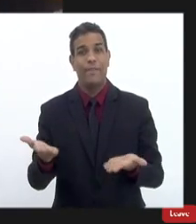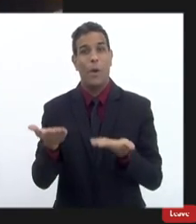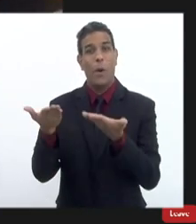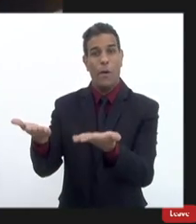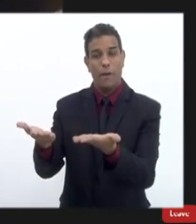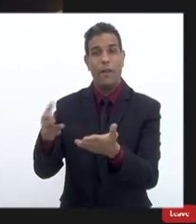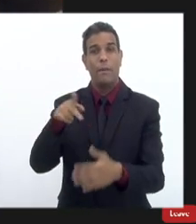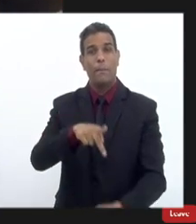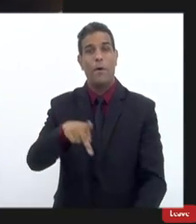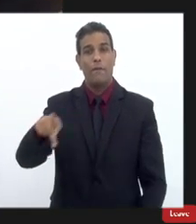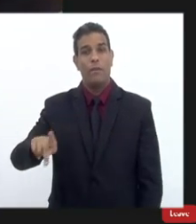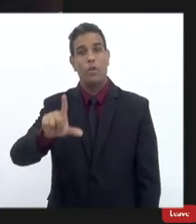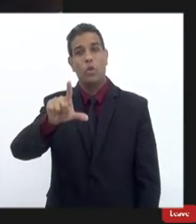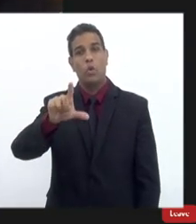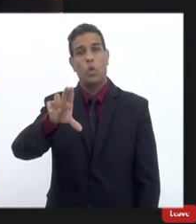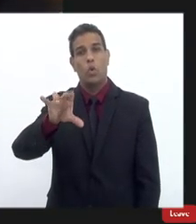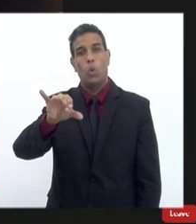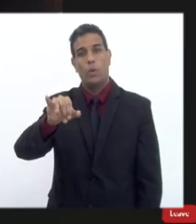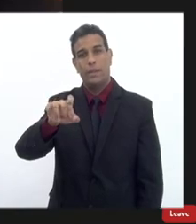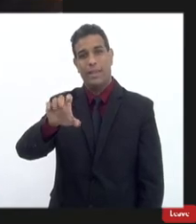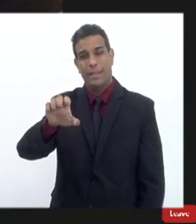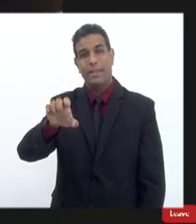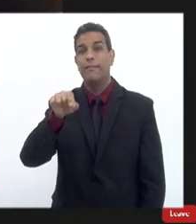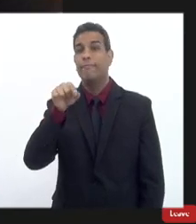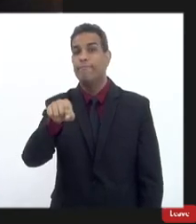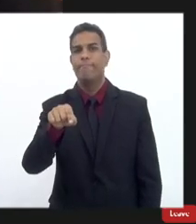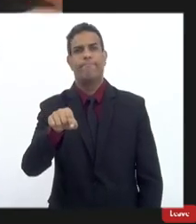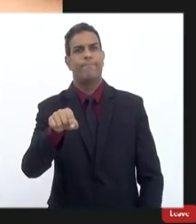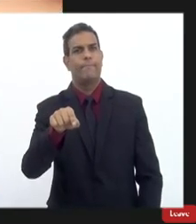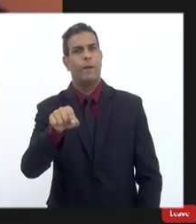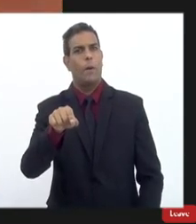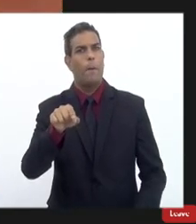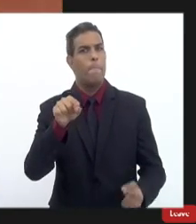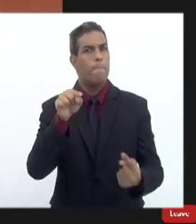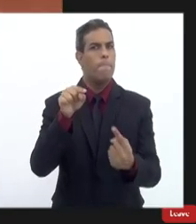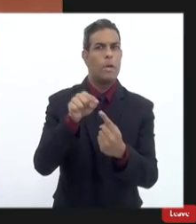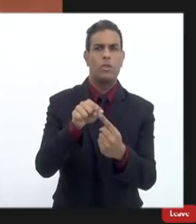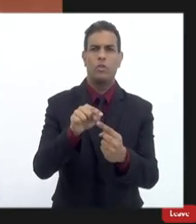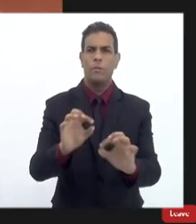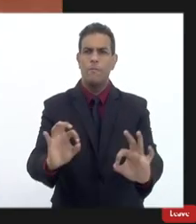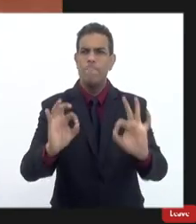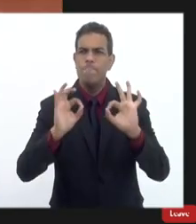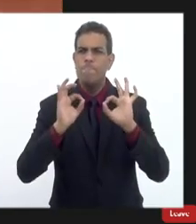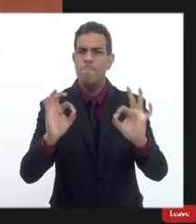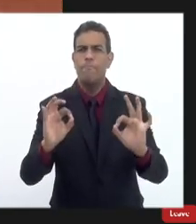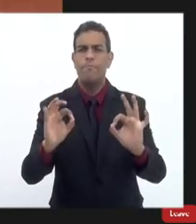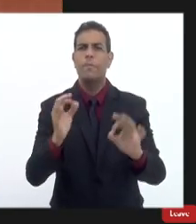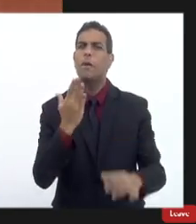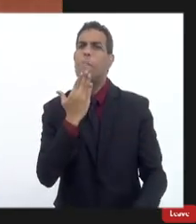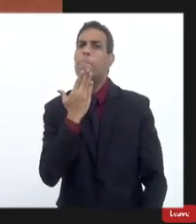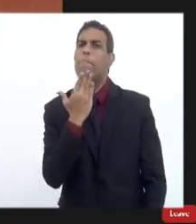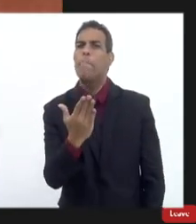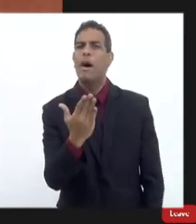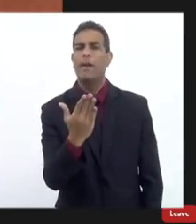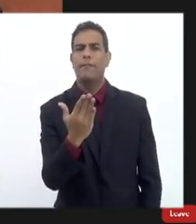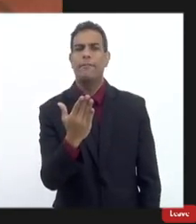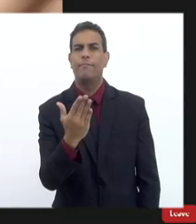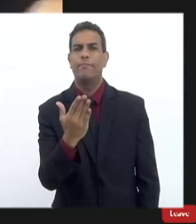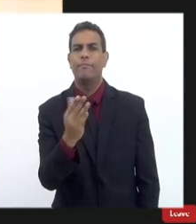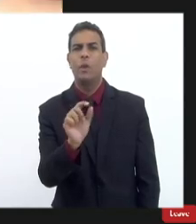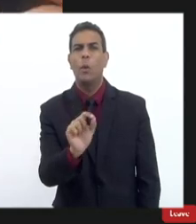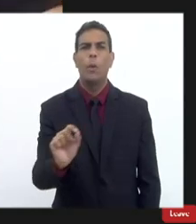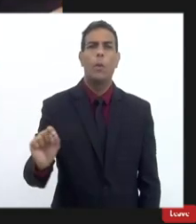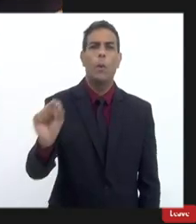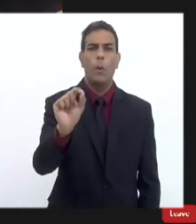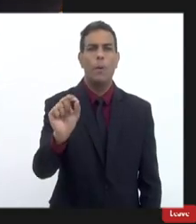Odisseia, Flávio. Eu queria levantar só mais um aspecto que eu acho muito importante, queria até pedir a tua atenção para esse aspecto, que é em relação à